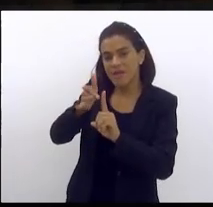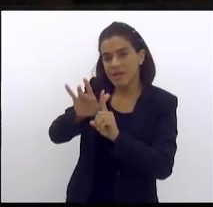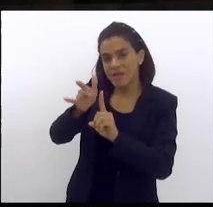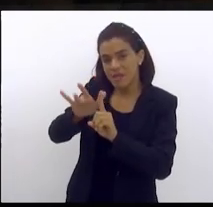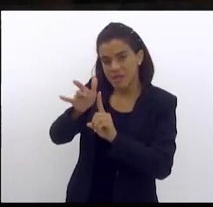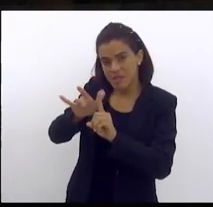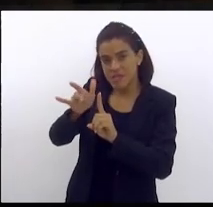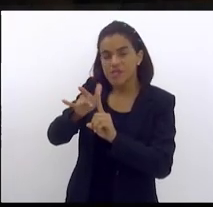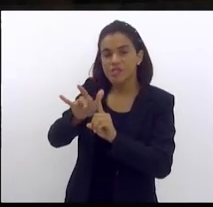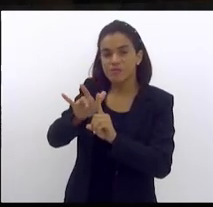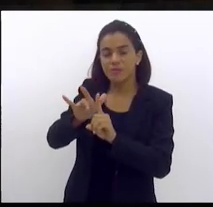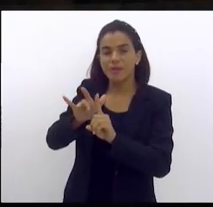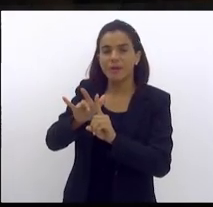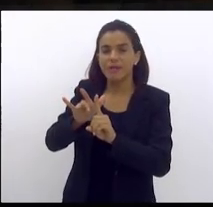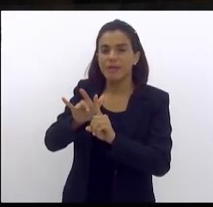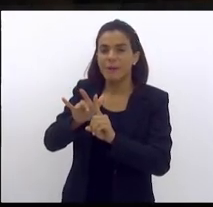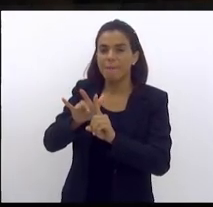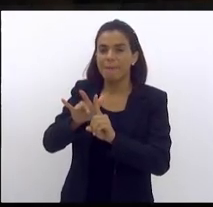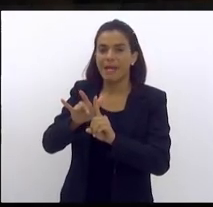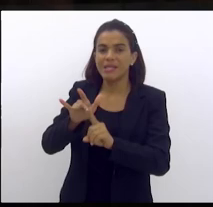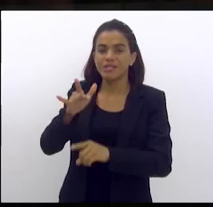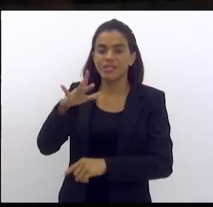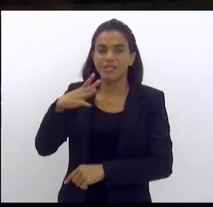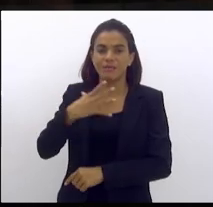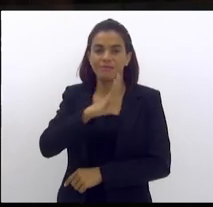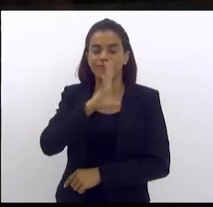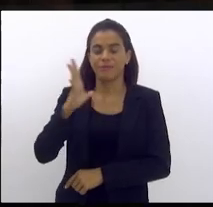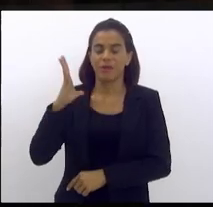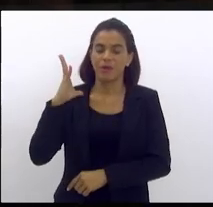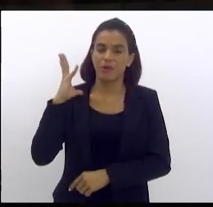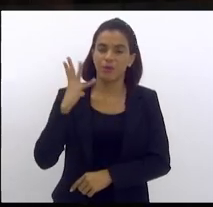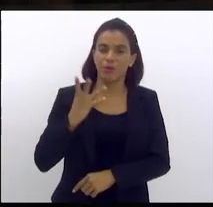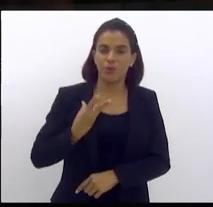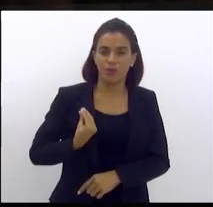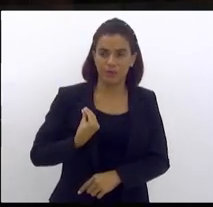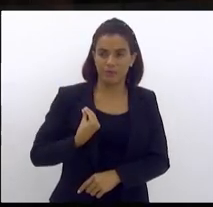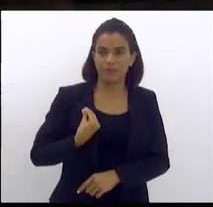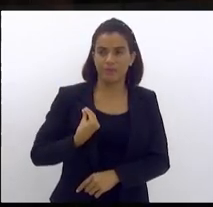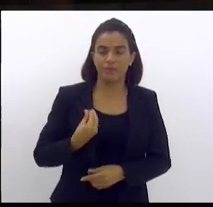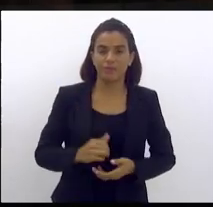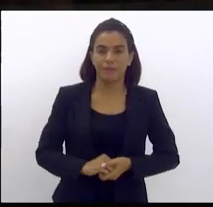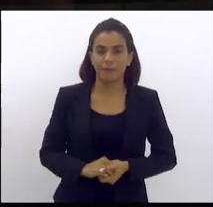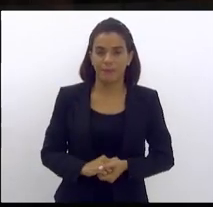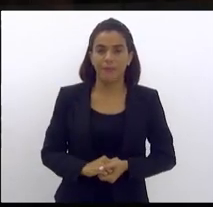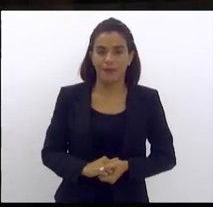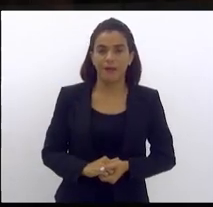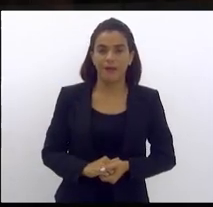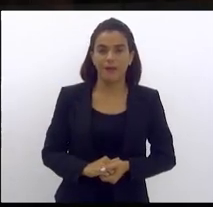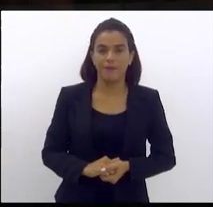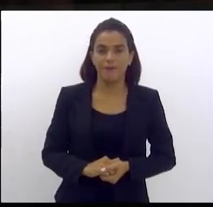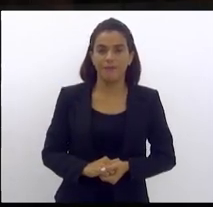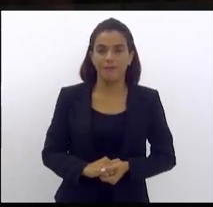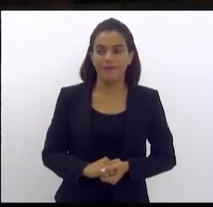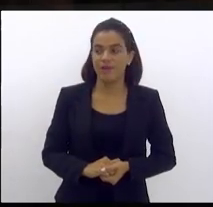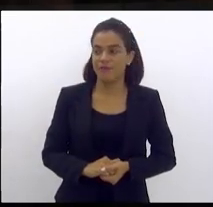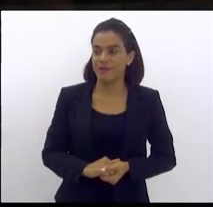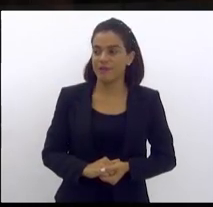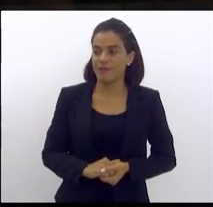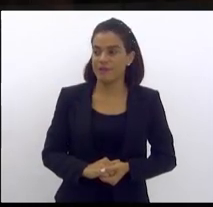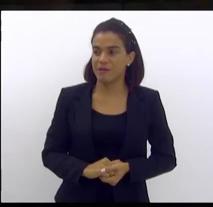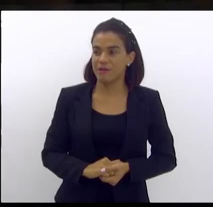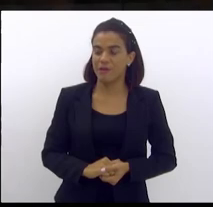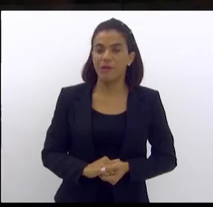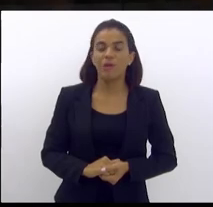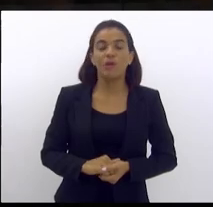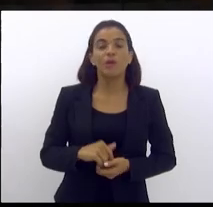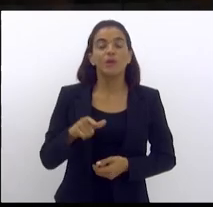palestinas são muitas crianças que estão morrendo os bombardeios e por mais né que o